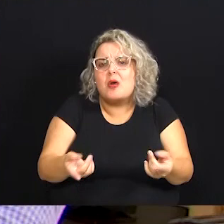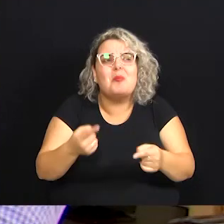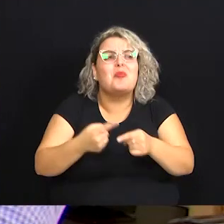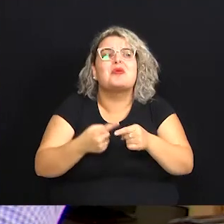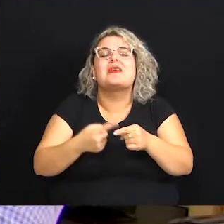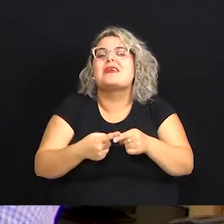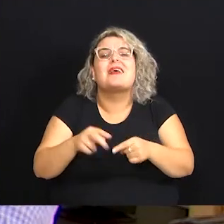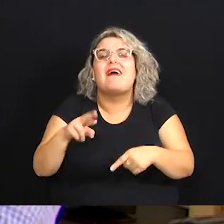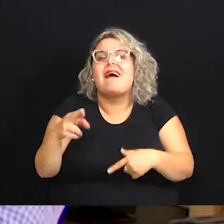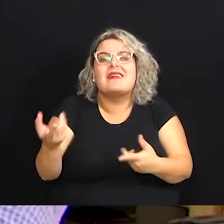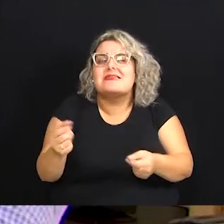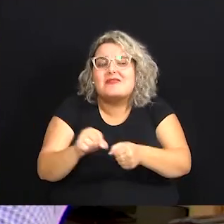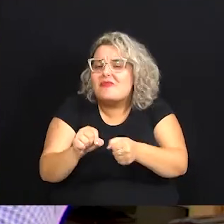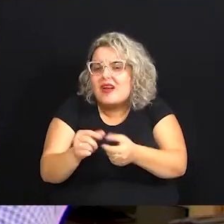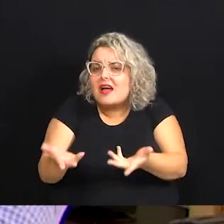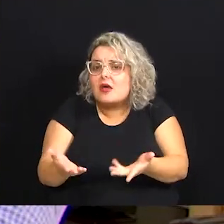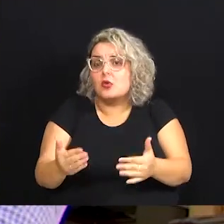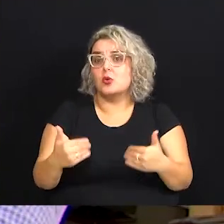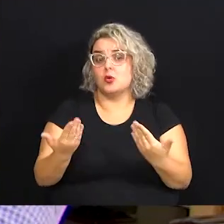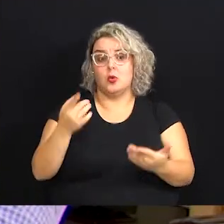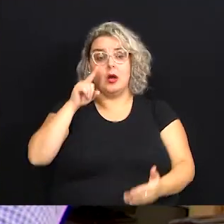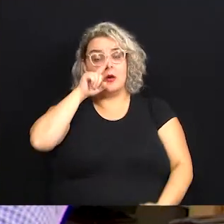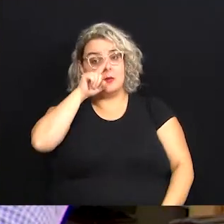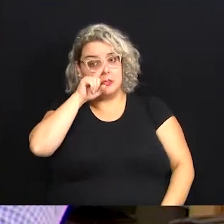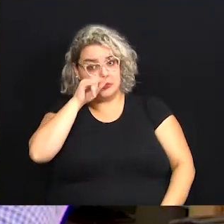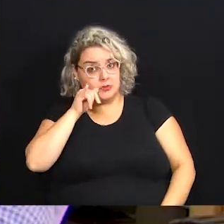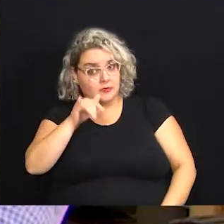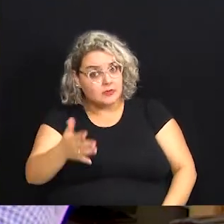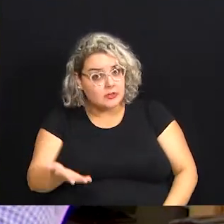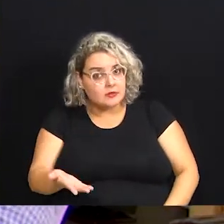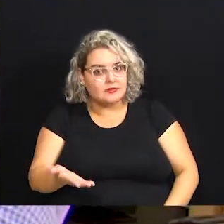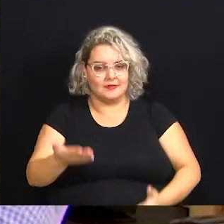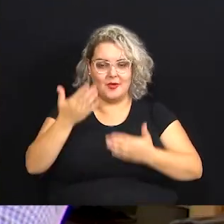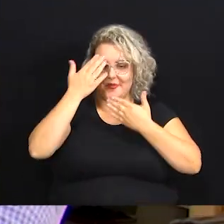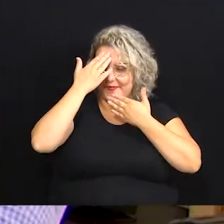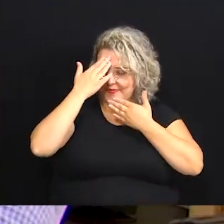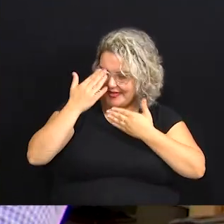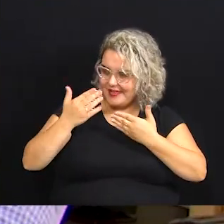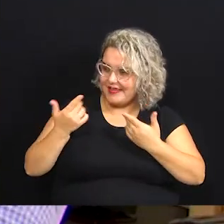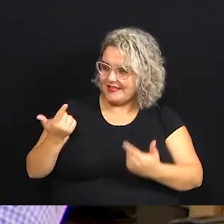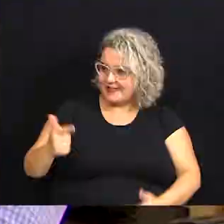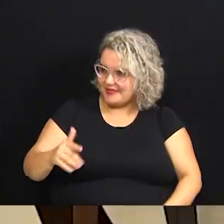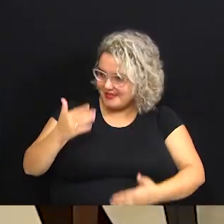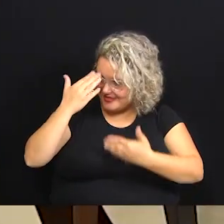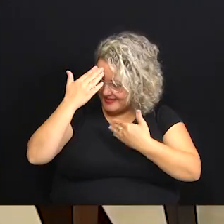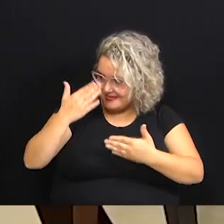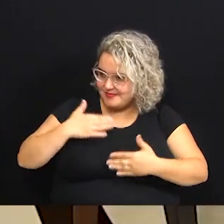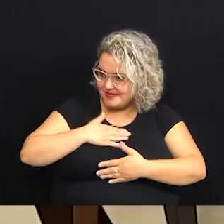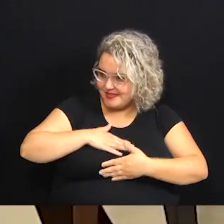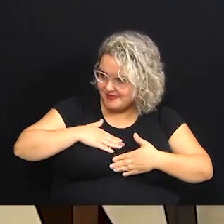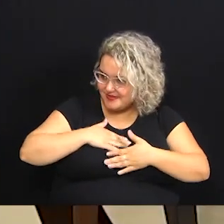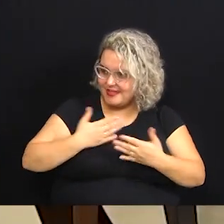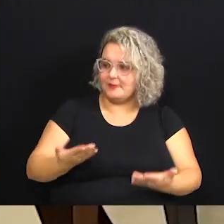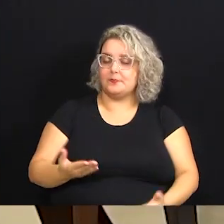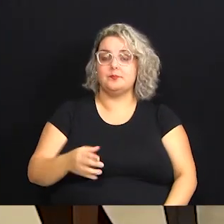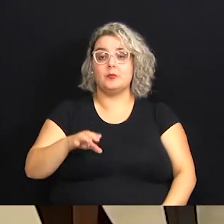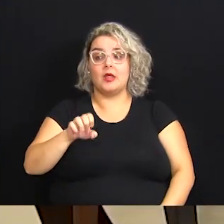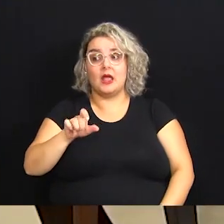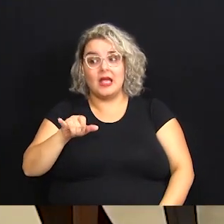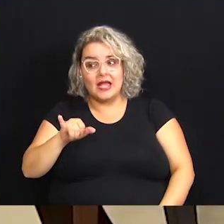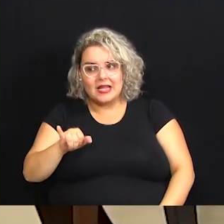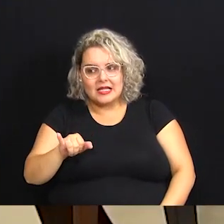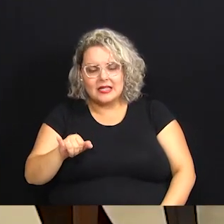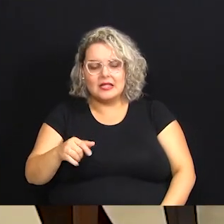motivo eu faço seguro e que riscos eu estou evitando. Então, obrigado mais uma vez, é um prazer. Eli, eu tenho até um